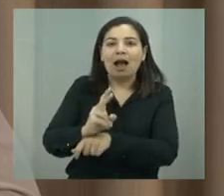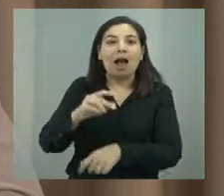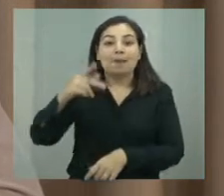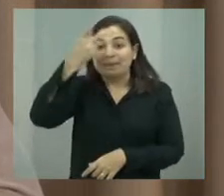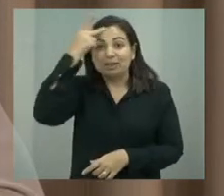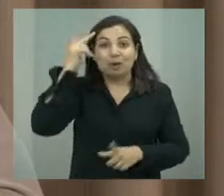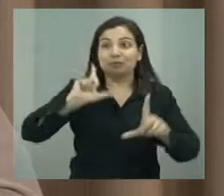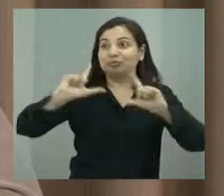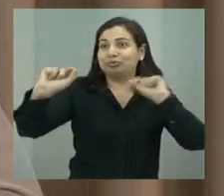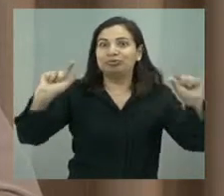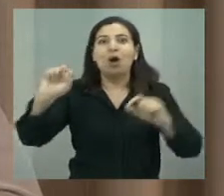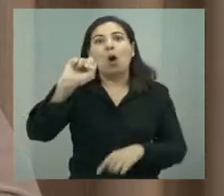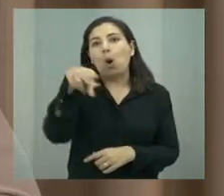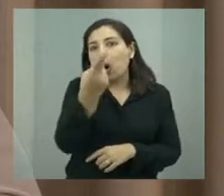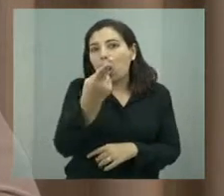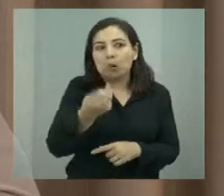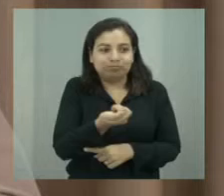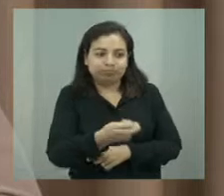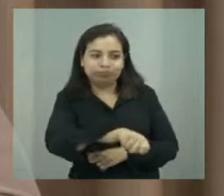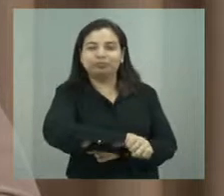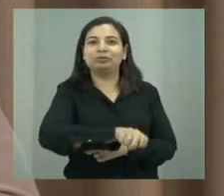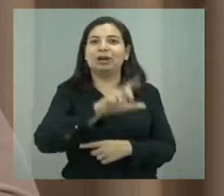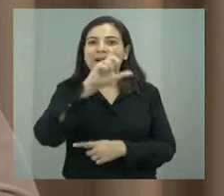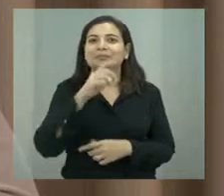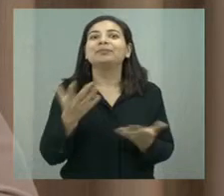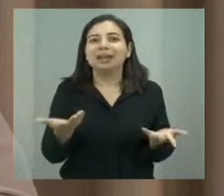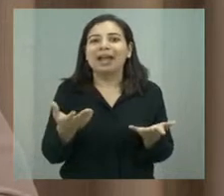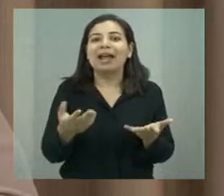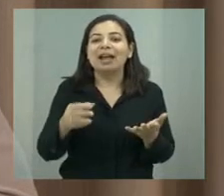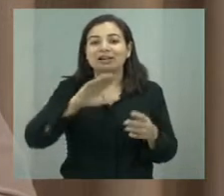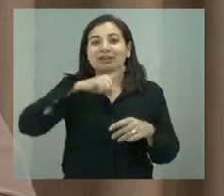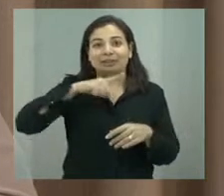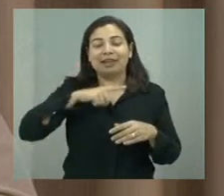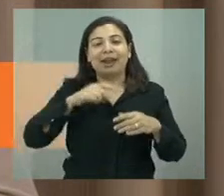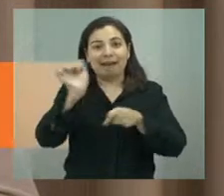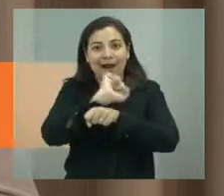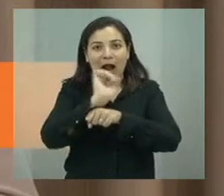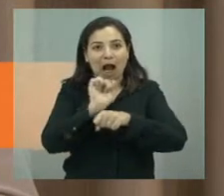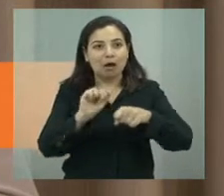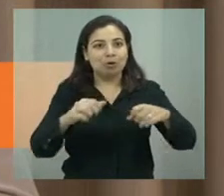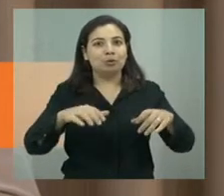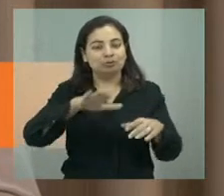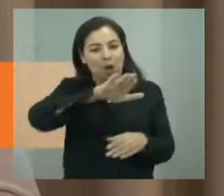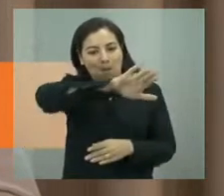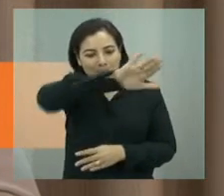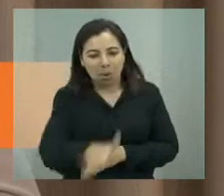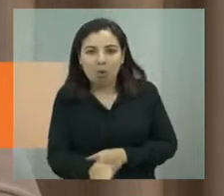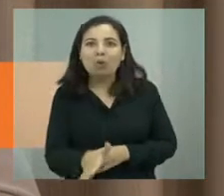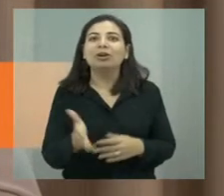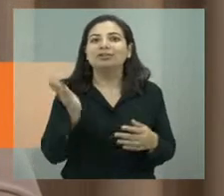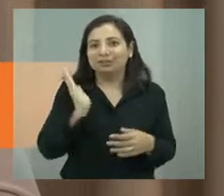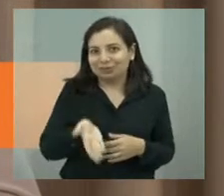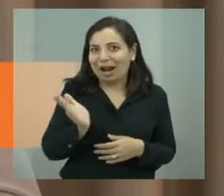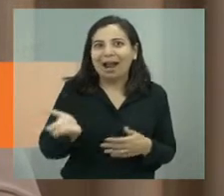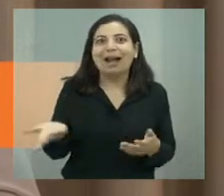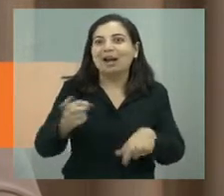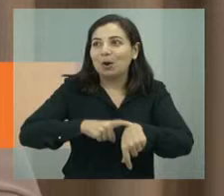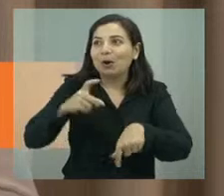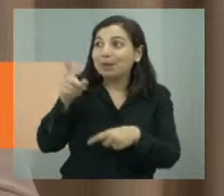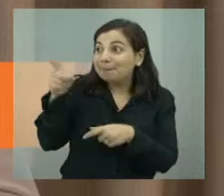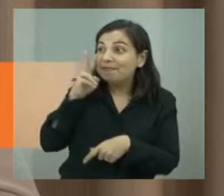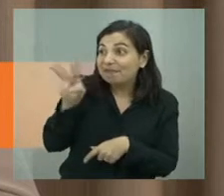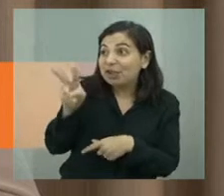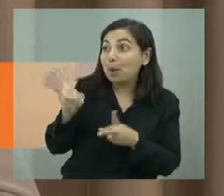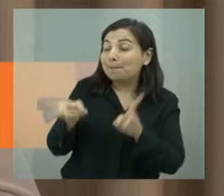O pessoal já desliga o som, né, já quer baixar o porta-mala. Mas, enfim, é realmente cultural. E tem muita gente